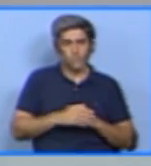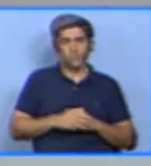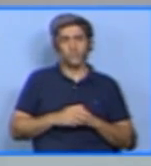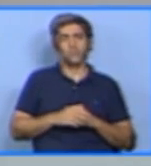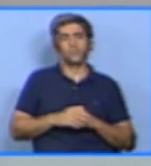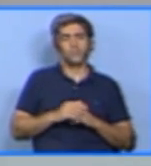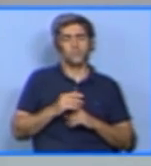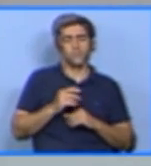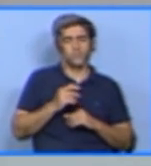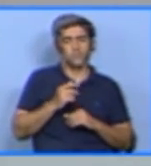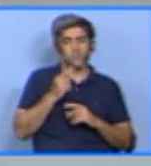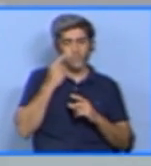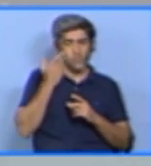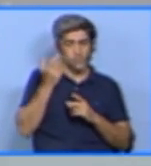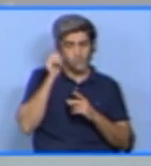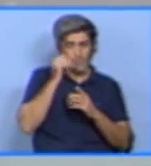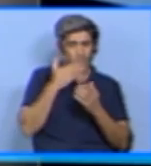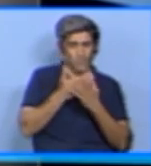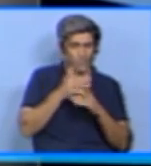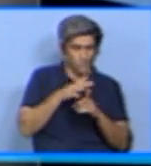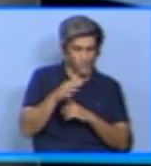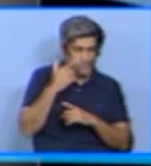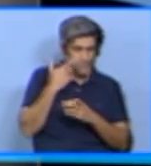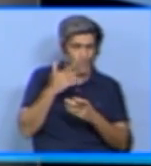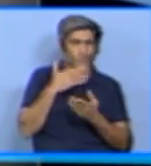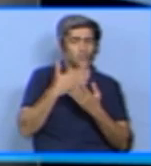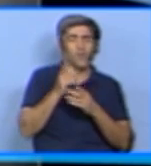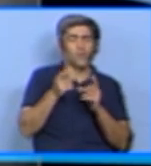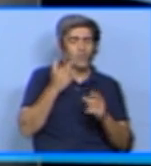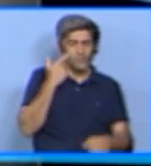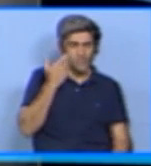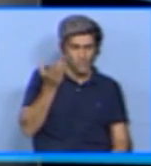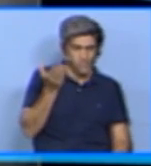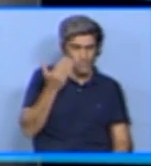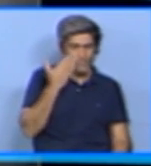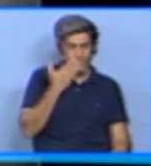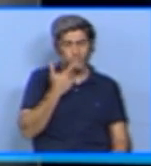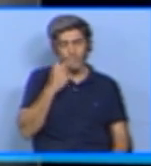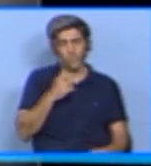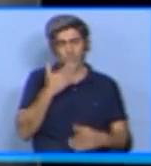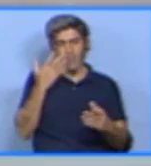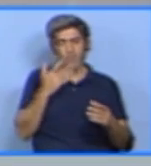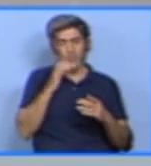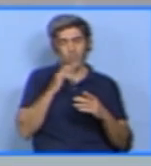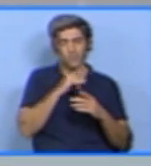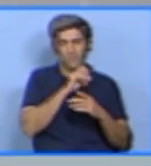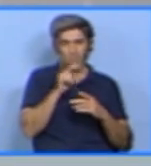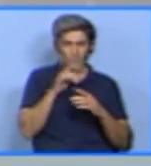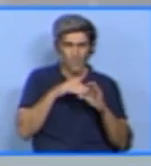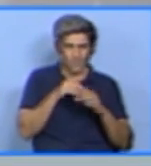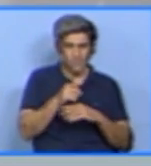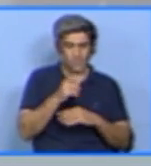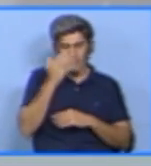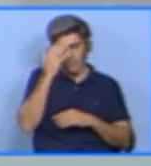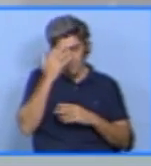e apontando pelas consequências. Parece-te bem, mas onde é que isto vai parar? Que é a grande pergunta que o cristão faz. Mas existirá aí